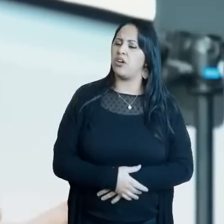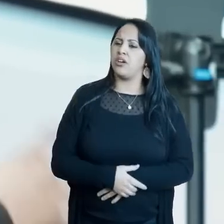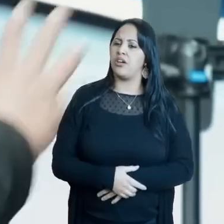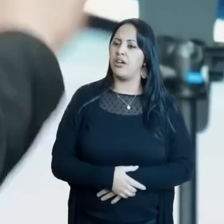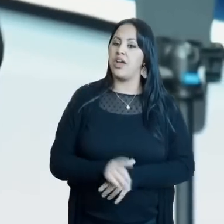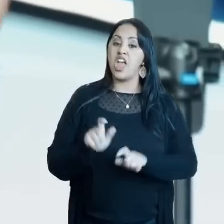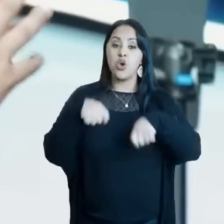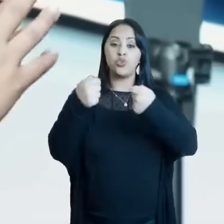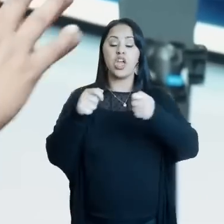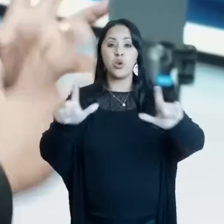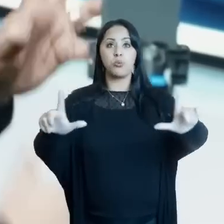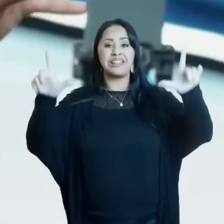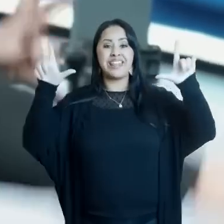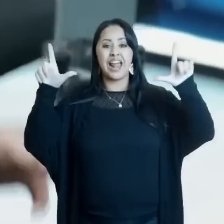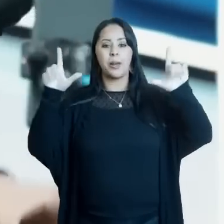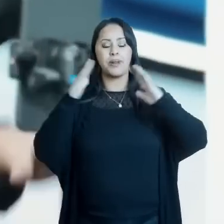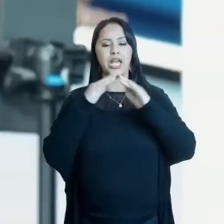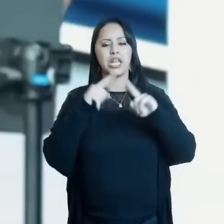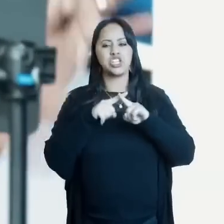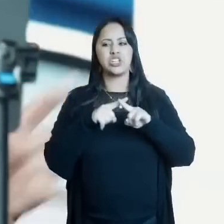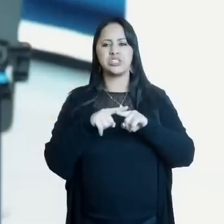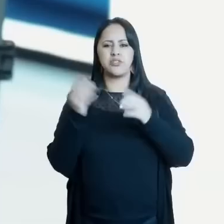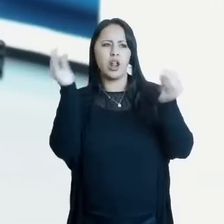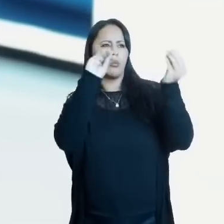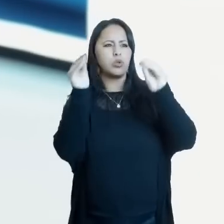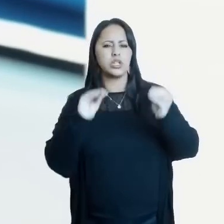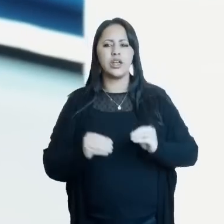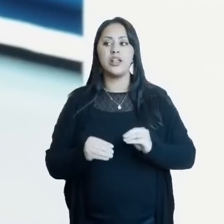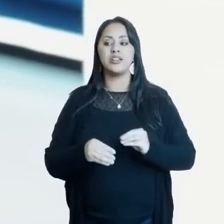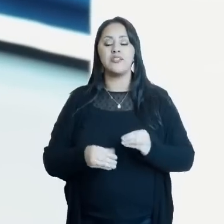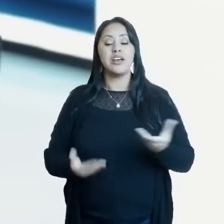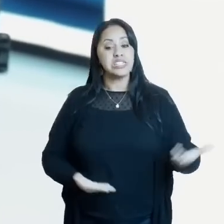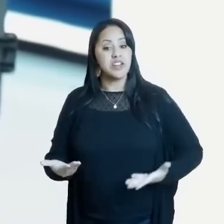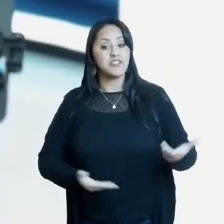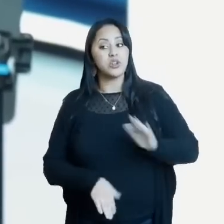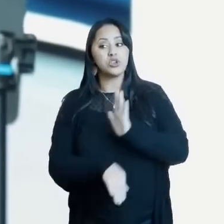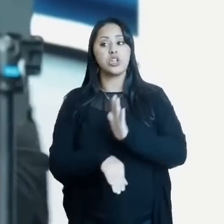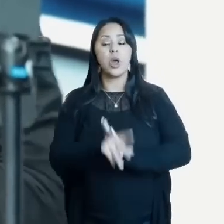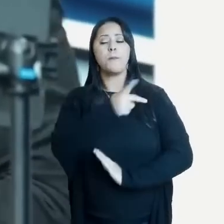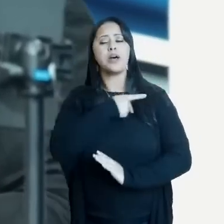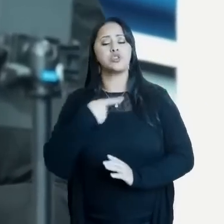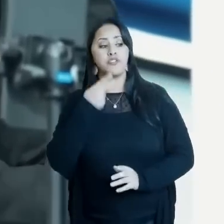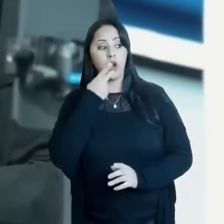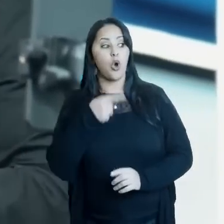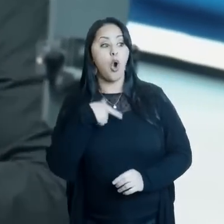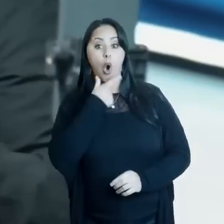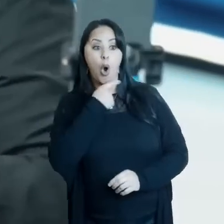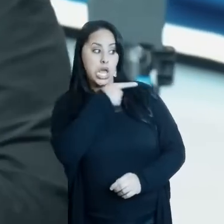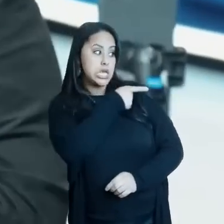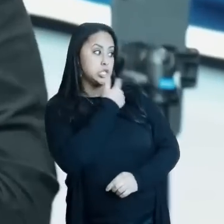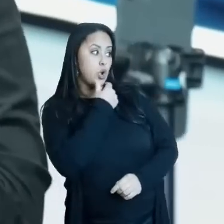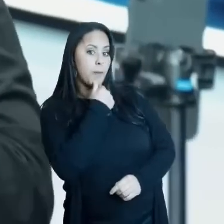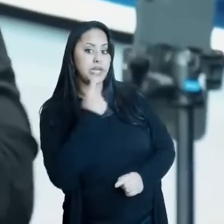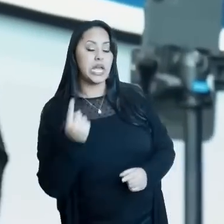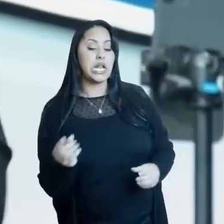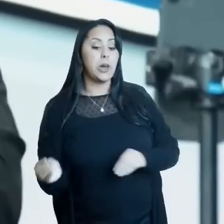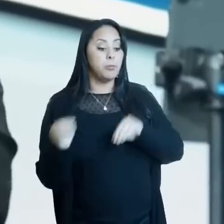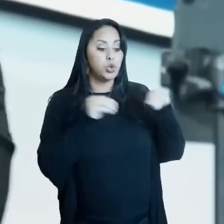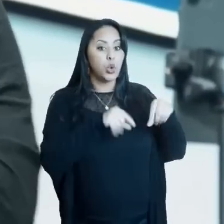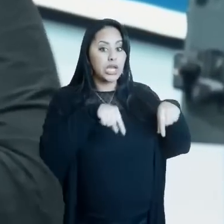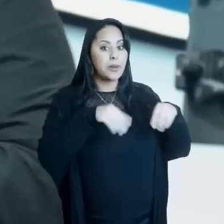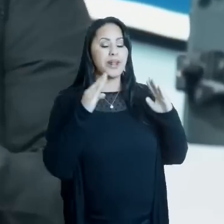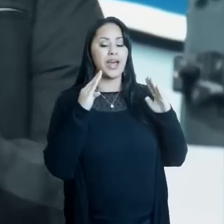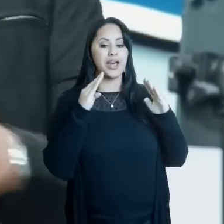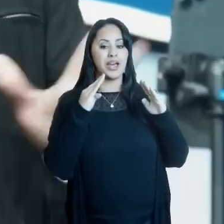Eu doei um telão para a igreja. Aí estava montando umas coisas em volta lá. Ele estava servindo. E o pastor falou assim: ô, Kaiser, esse rapaz, ele mudou para a cidade e tal. E ele